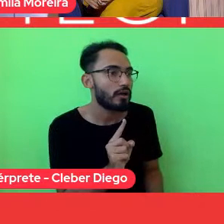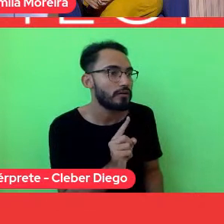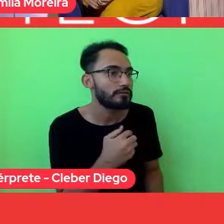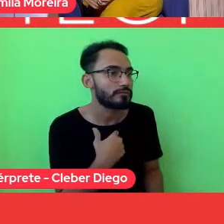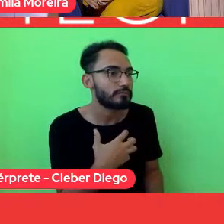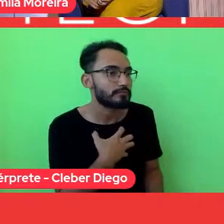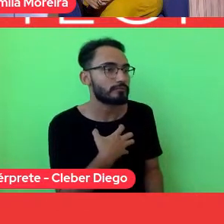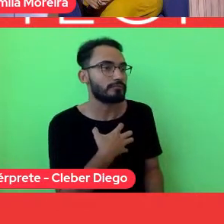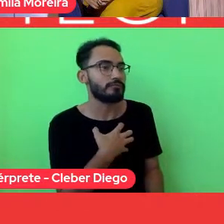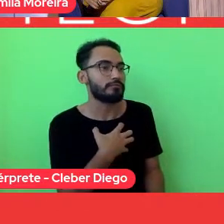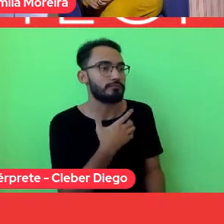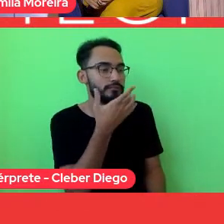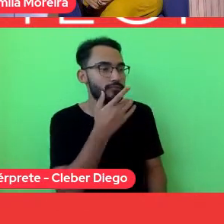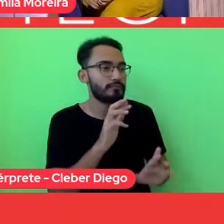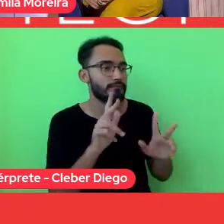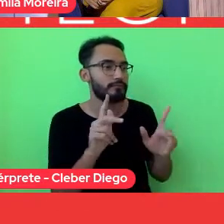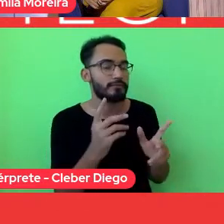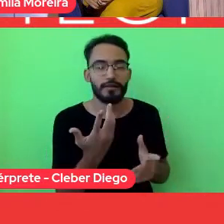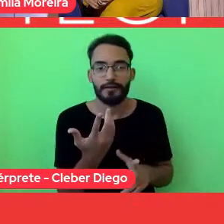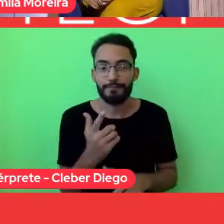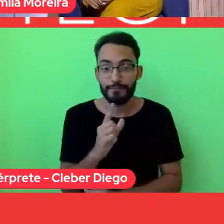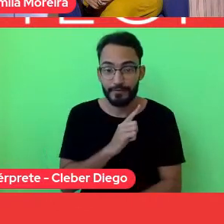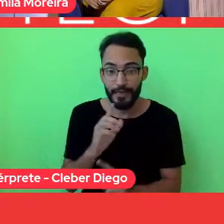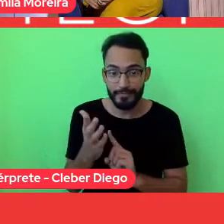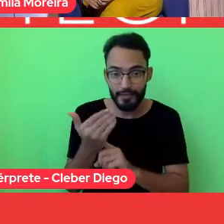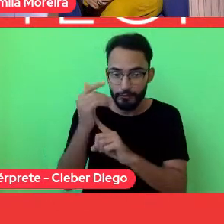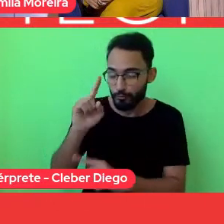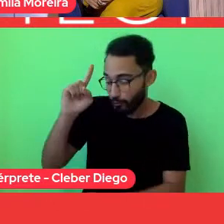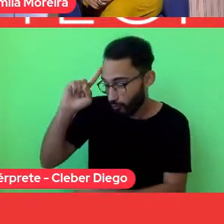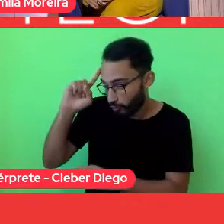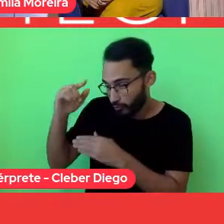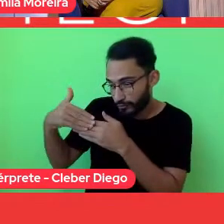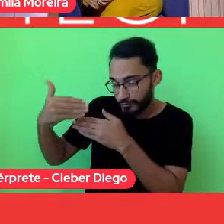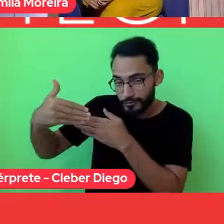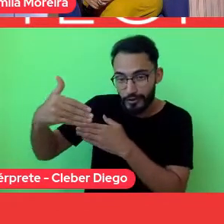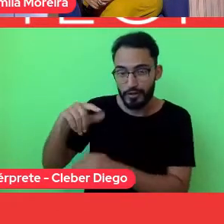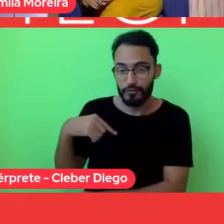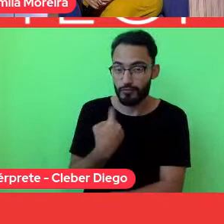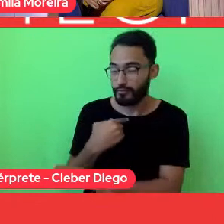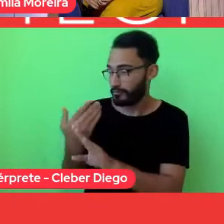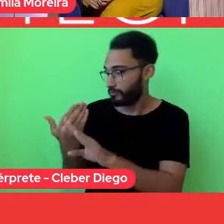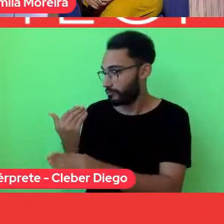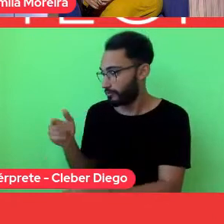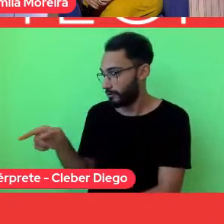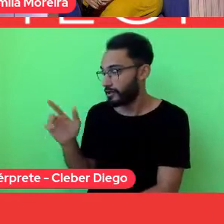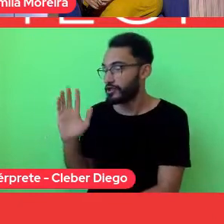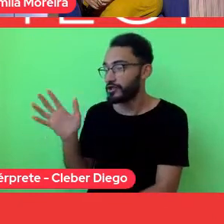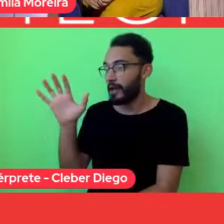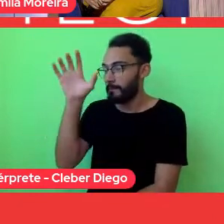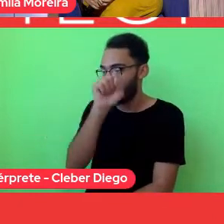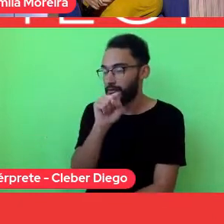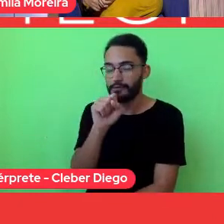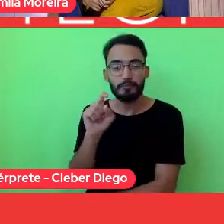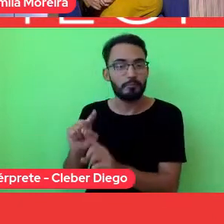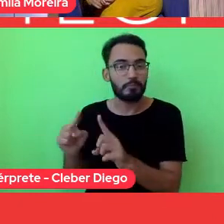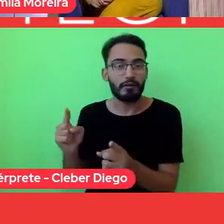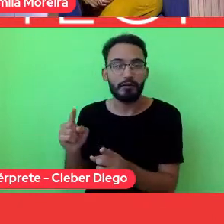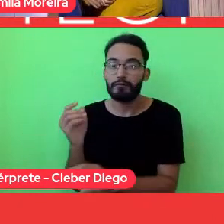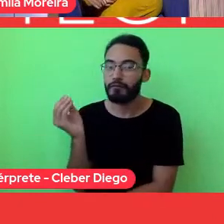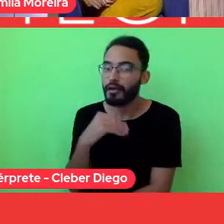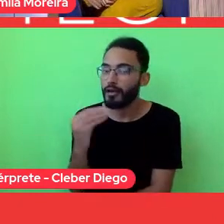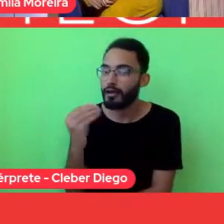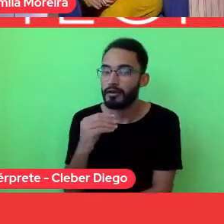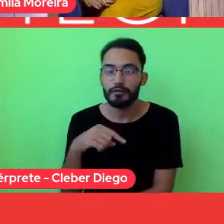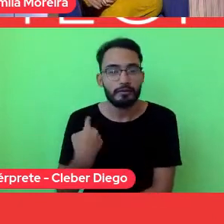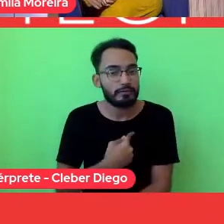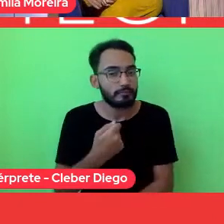da tecnologia, a gente sabe, todo dia é o que a gente sabe já está obsoleto, né? Assim, é uma busca